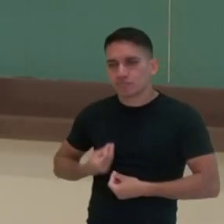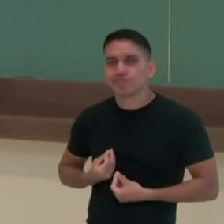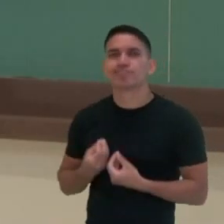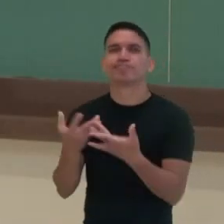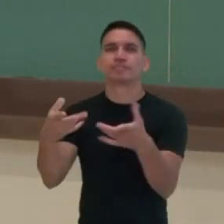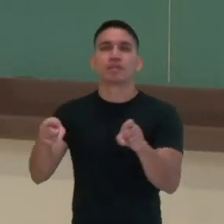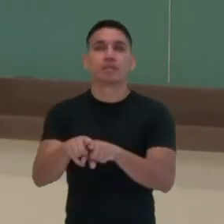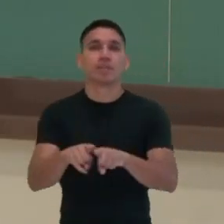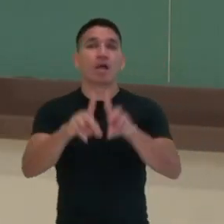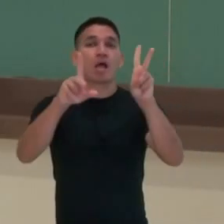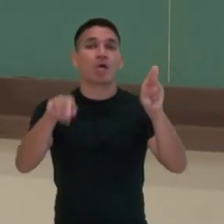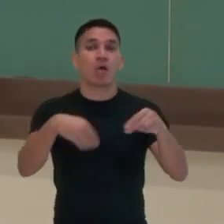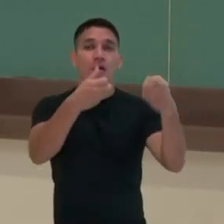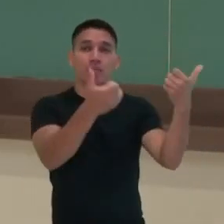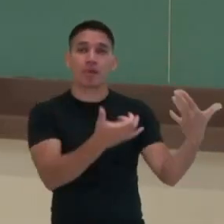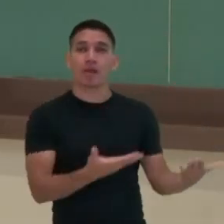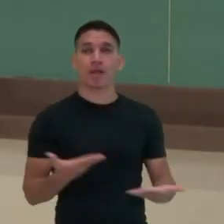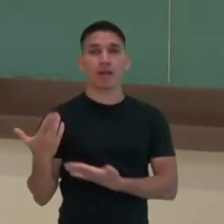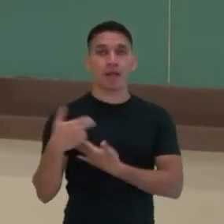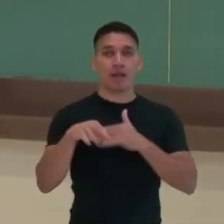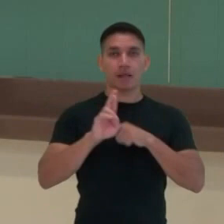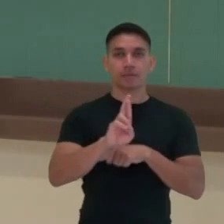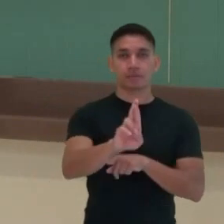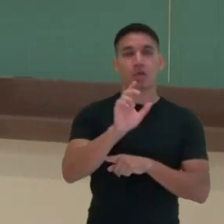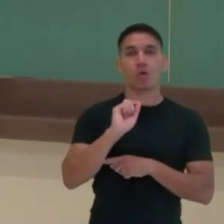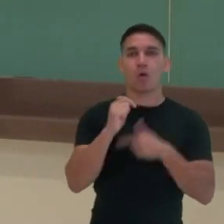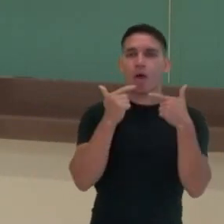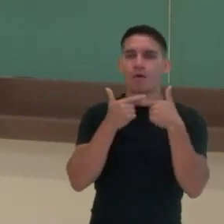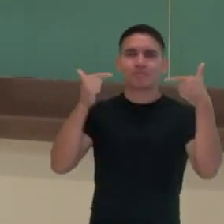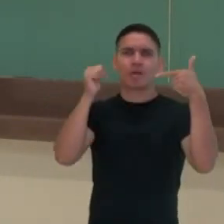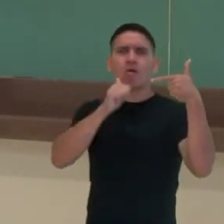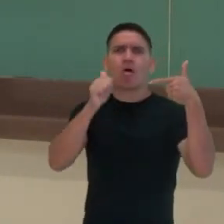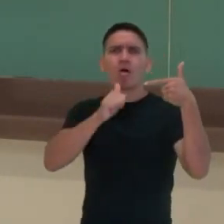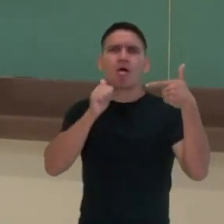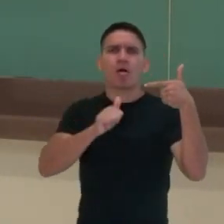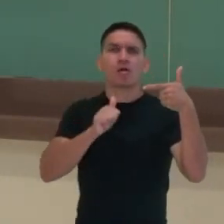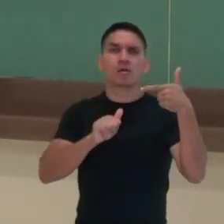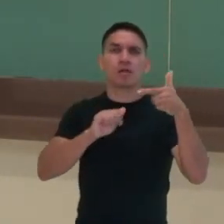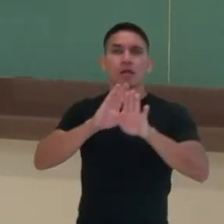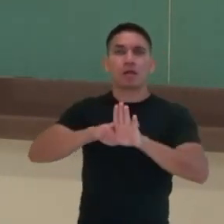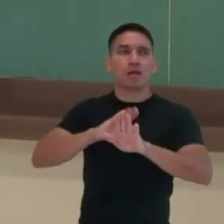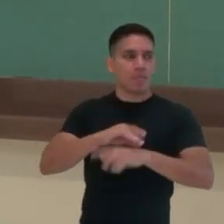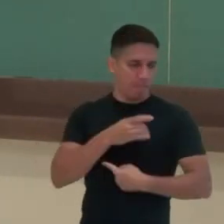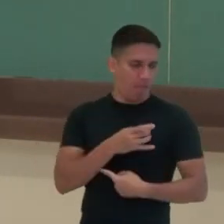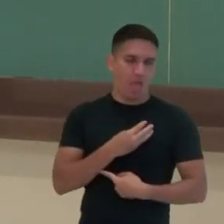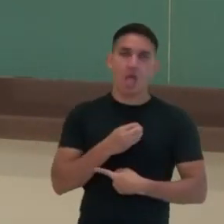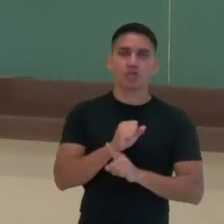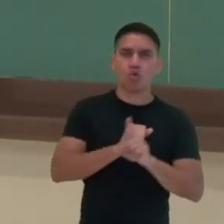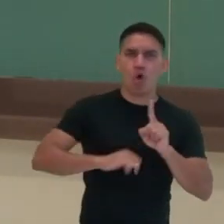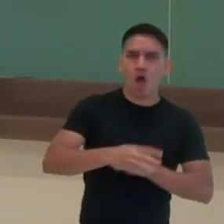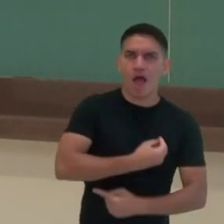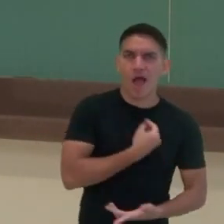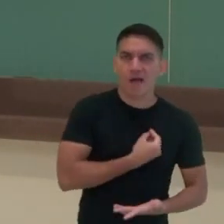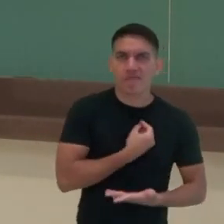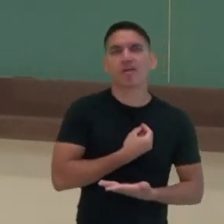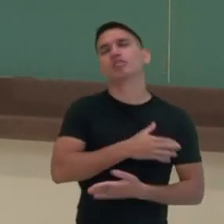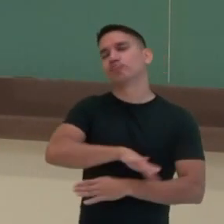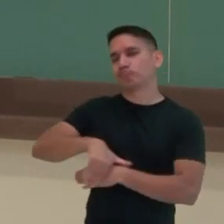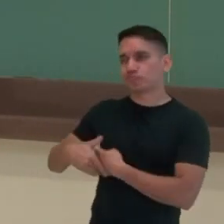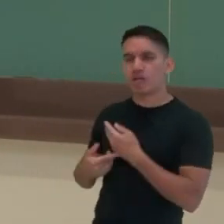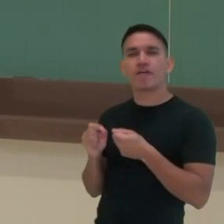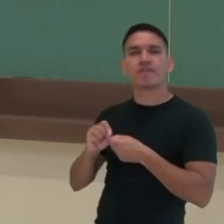Exatamente como nós colocamos aqui, né? Mulher rindo para esconder o medo da sociedade da vida. Ela fez exatamente isso com a vida